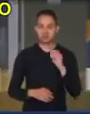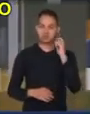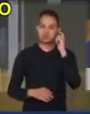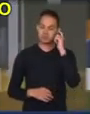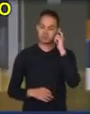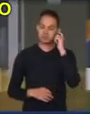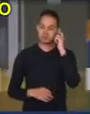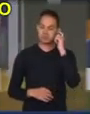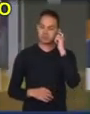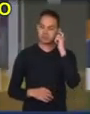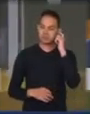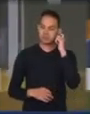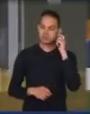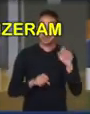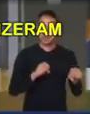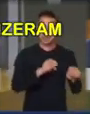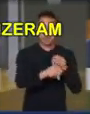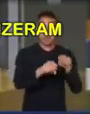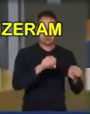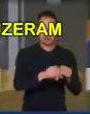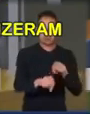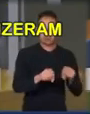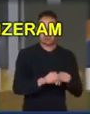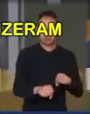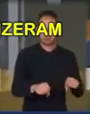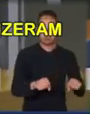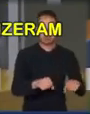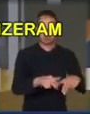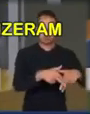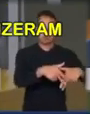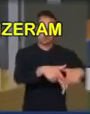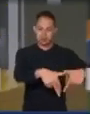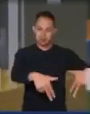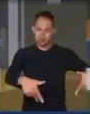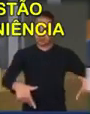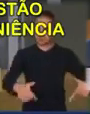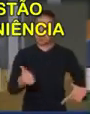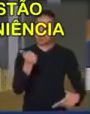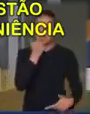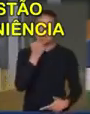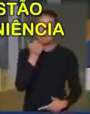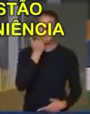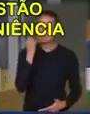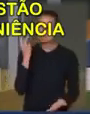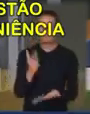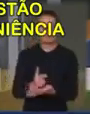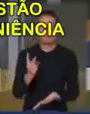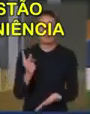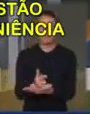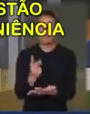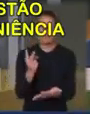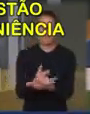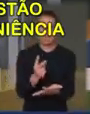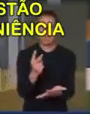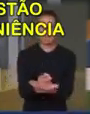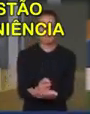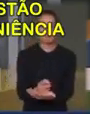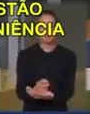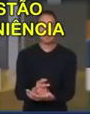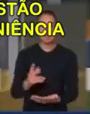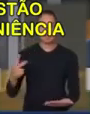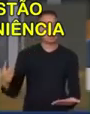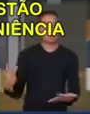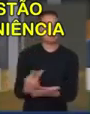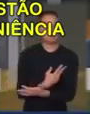deliberado em massa de uma etnia. Isso é uma canalice, como sempre fizeram, todas as vezes que há alguma